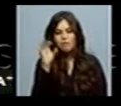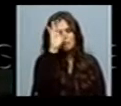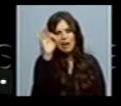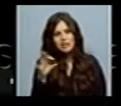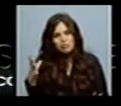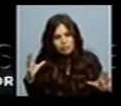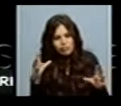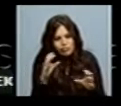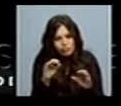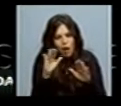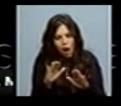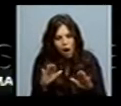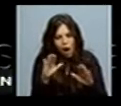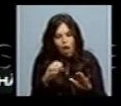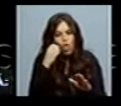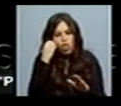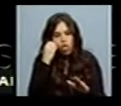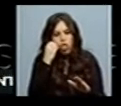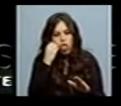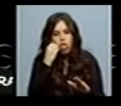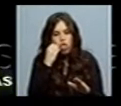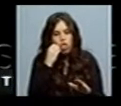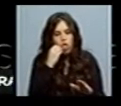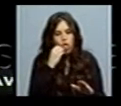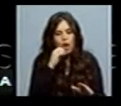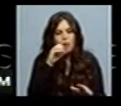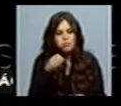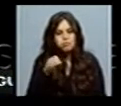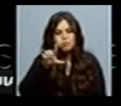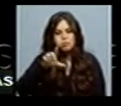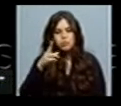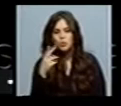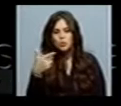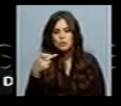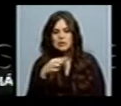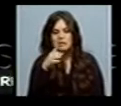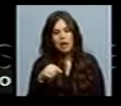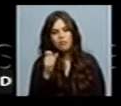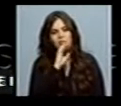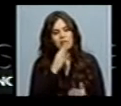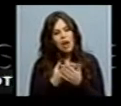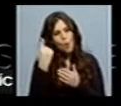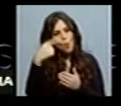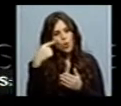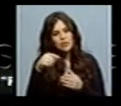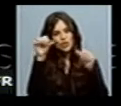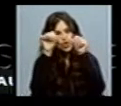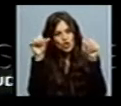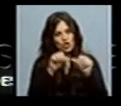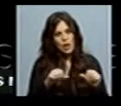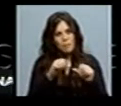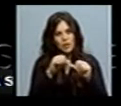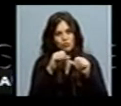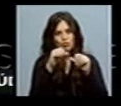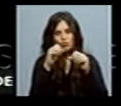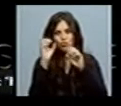desaparecimento precisamente da atmosfera de Plutão, o que também é um efeito mais ou menos único no próprio Sistema Solar. Nós não conhecemos um efeito deste tipo em que